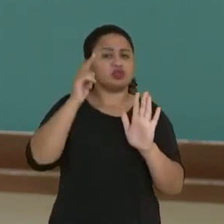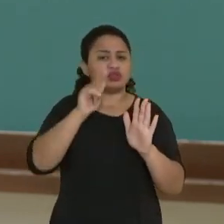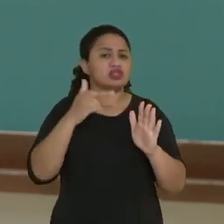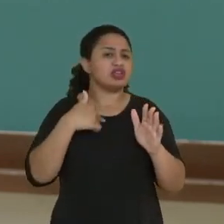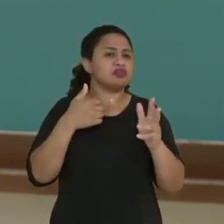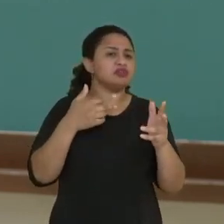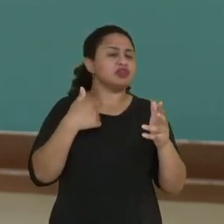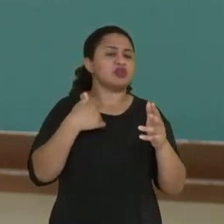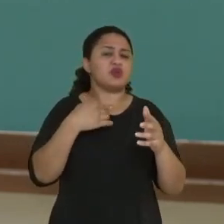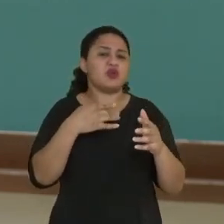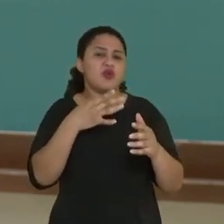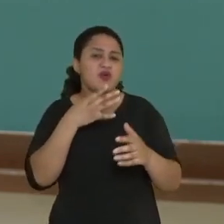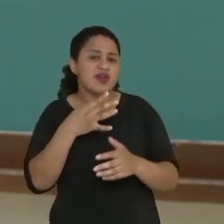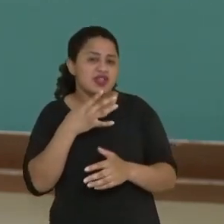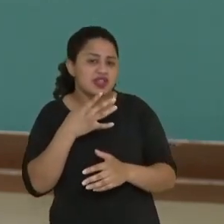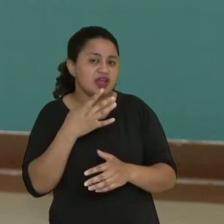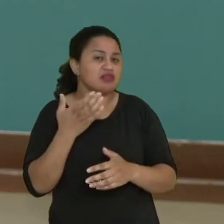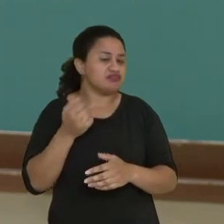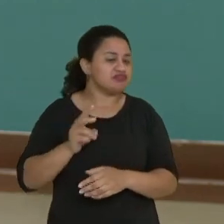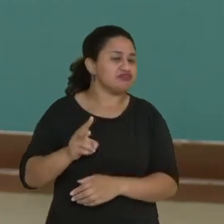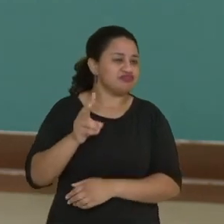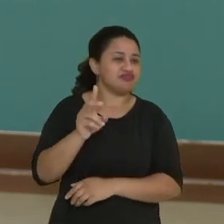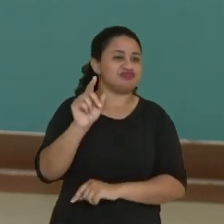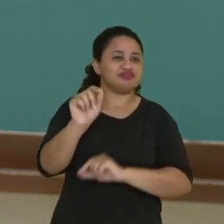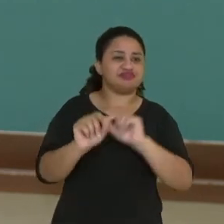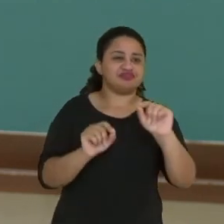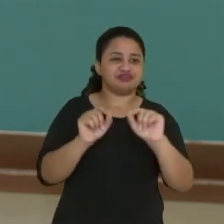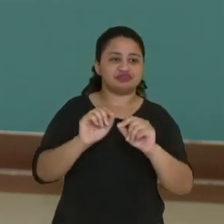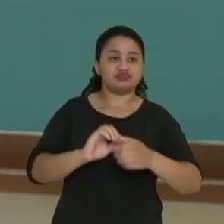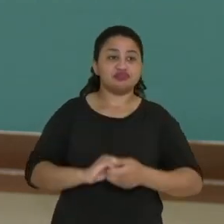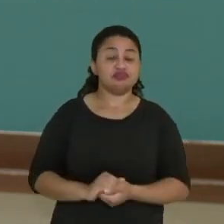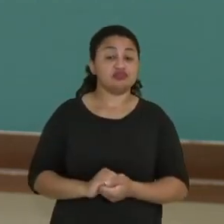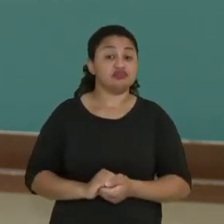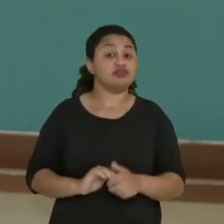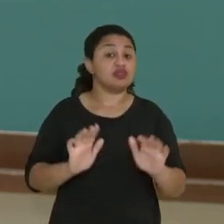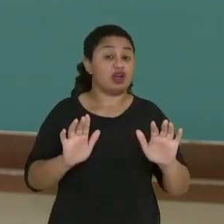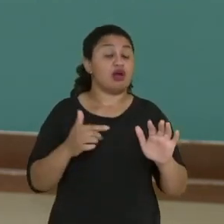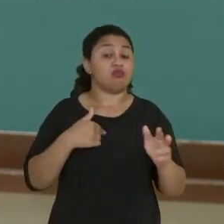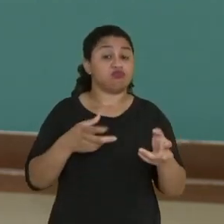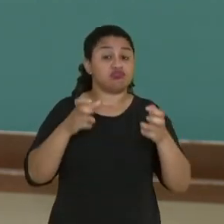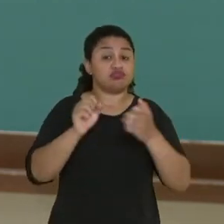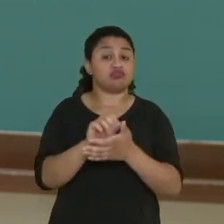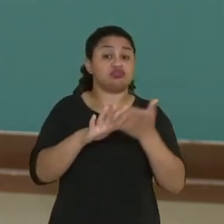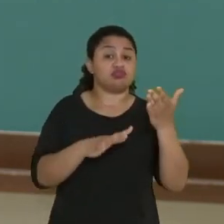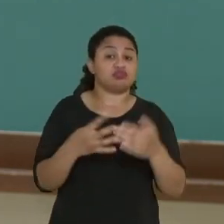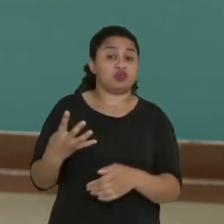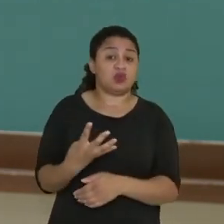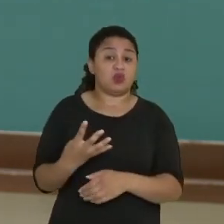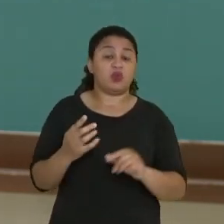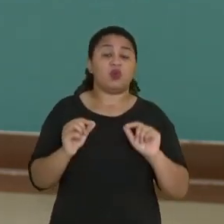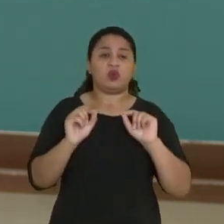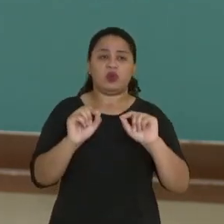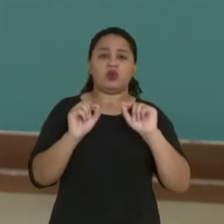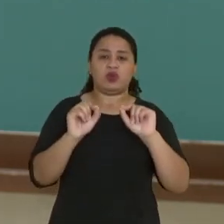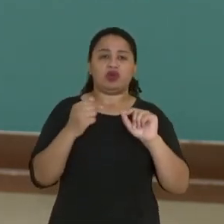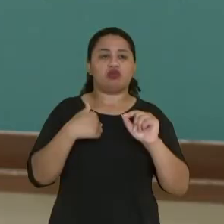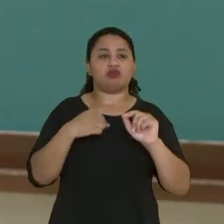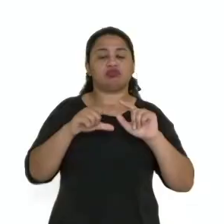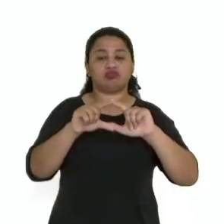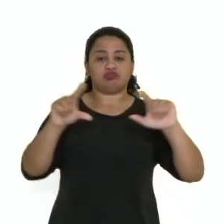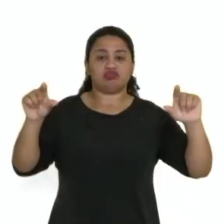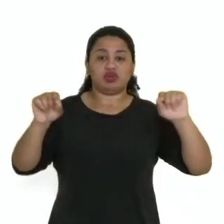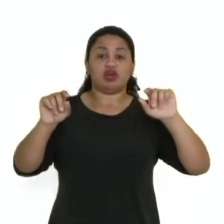Então agora vamos adiante, tá bom? Olha lá a atividade de número 4. Leia novamente a